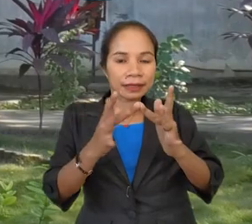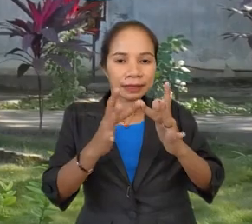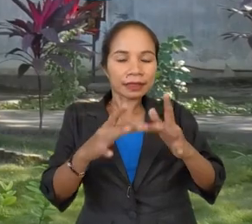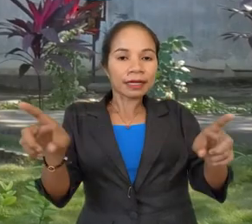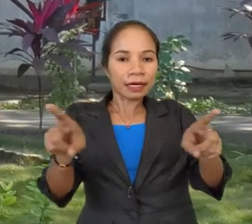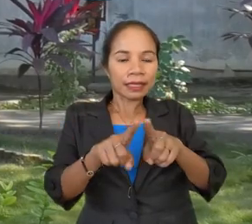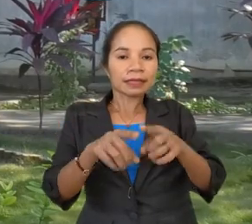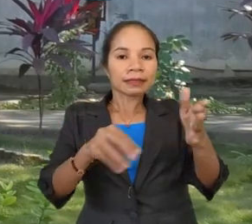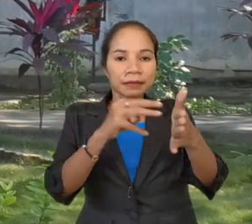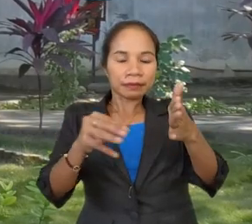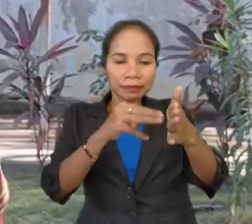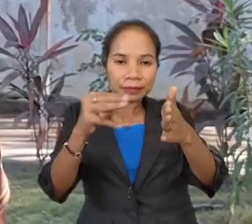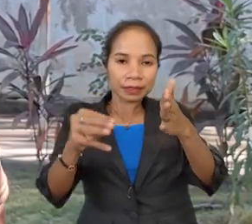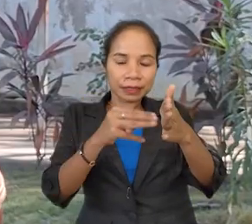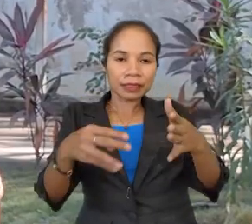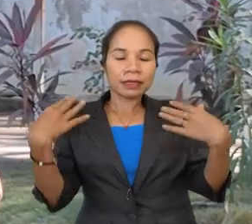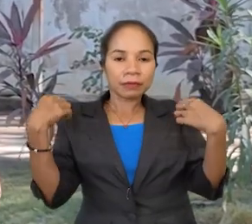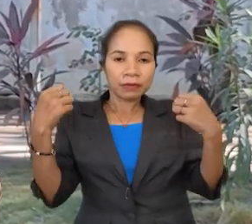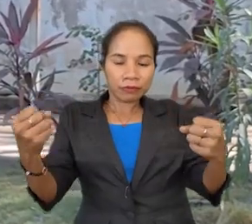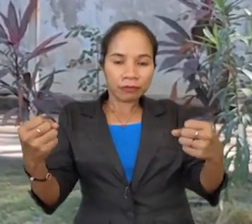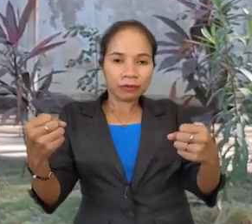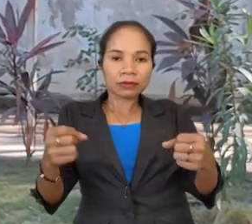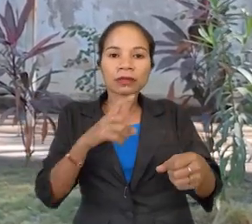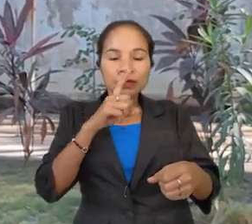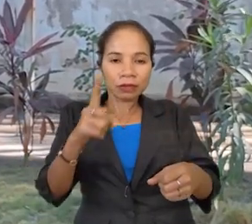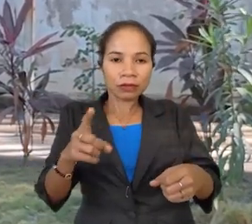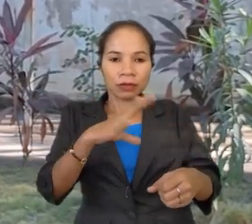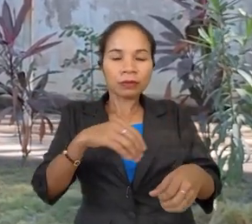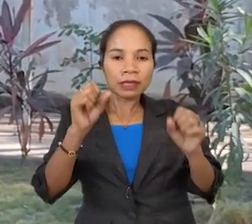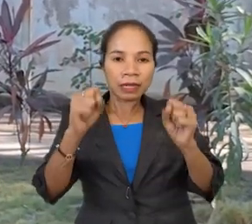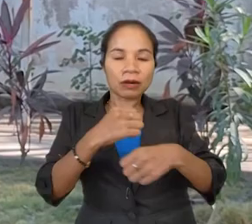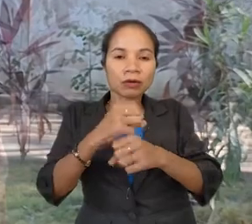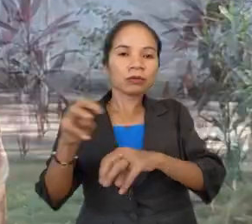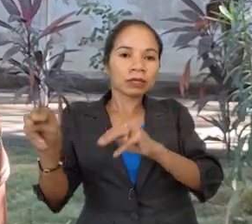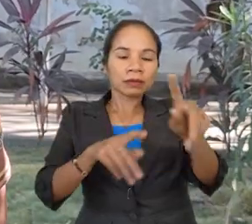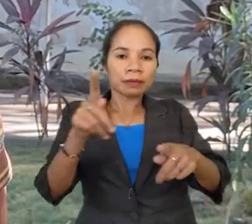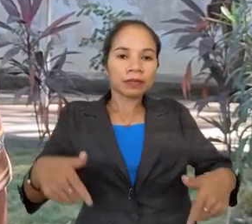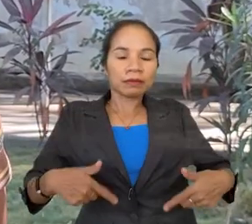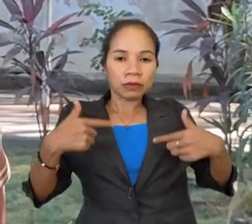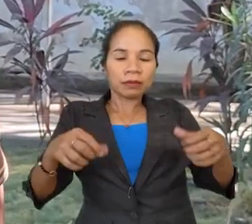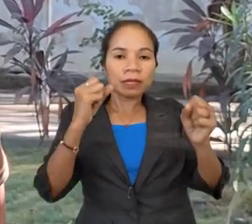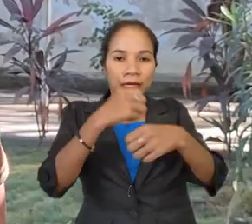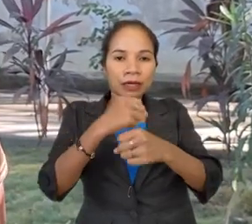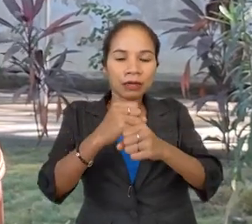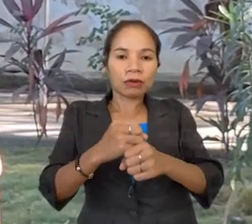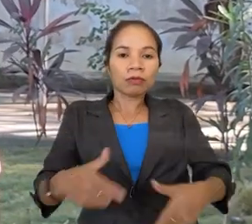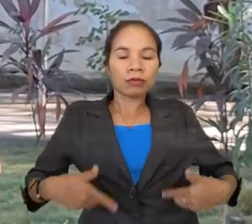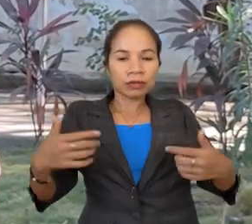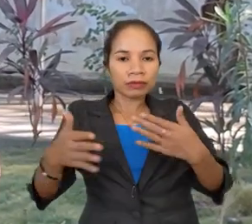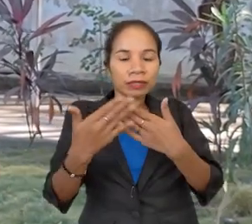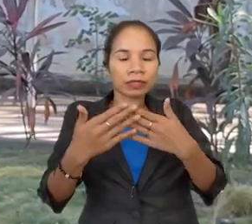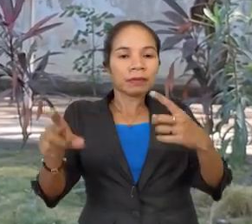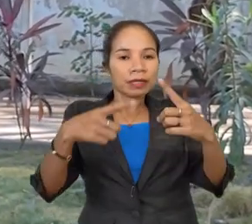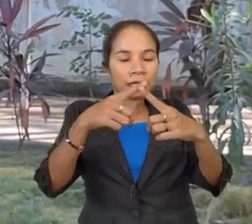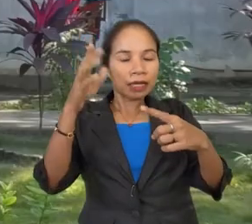digitalização é uma plataforma que é bem forte, que é powerful, não é uma mudança bem de memória. Não é uma mudança de memória fácil, bem que você